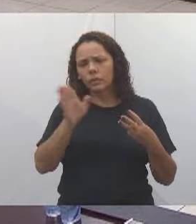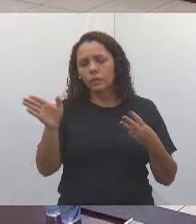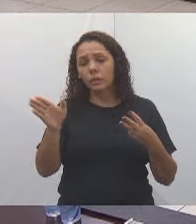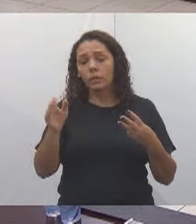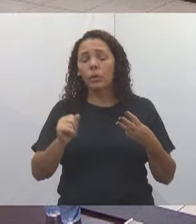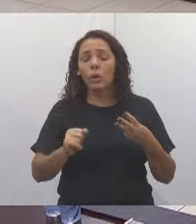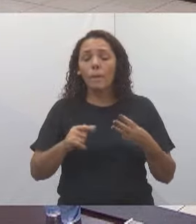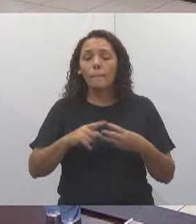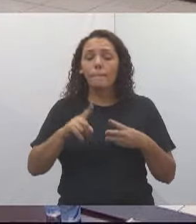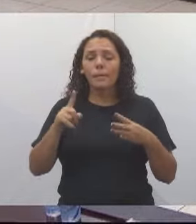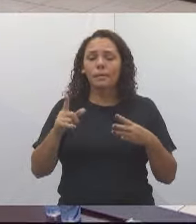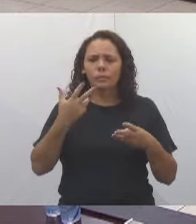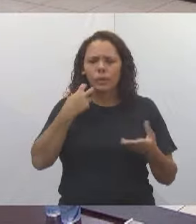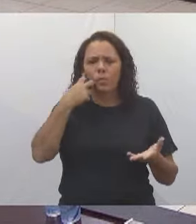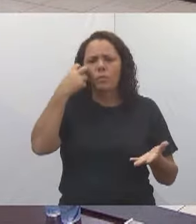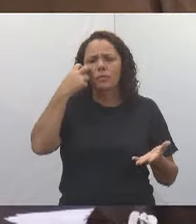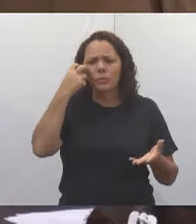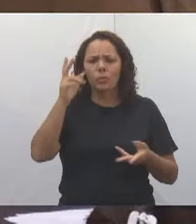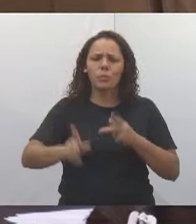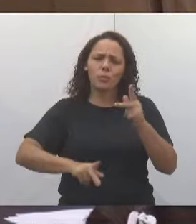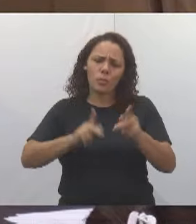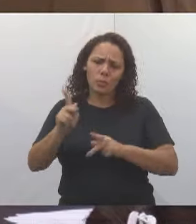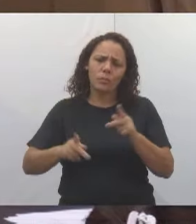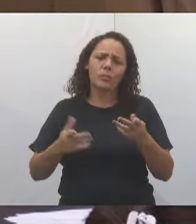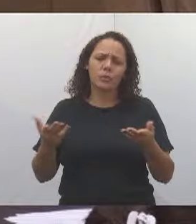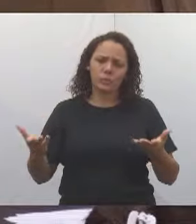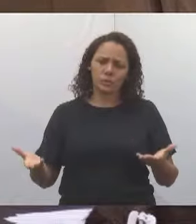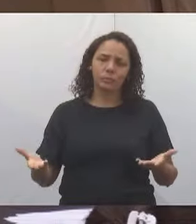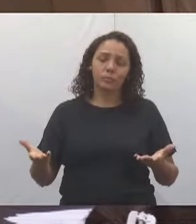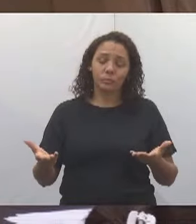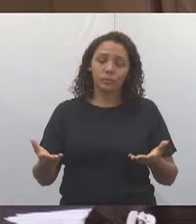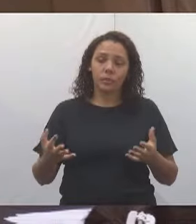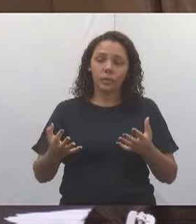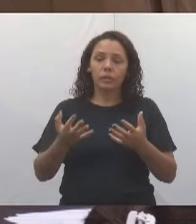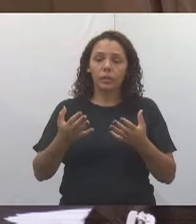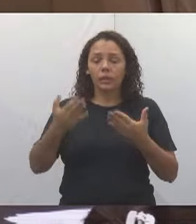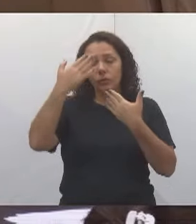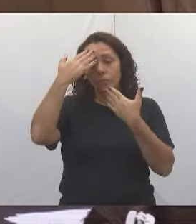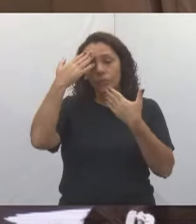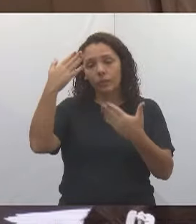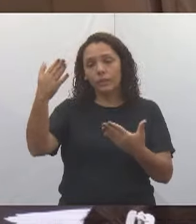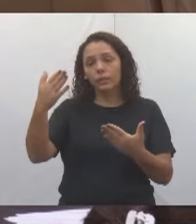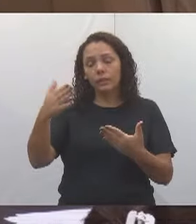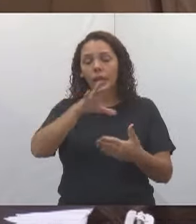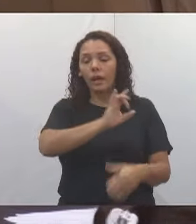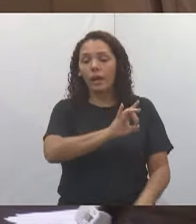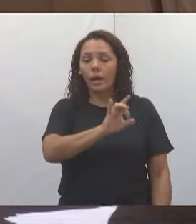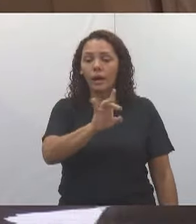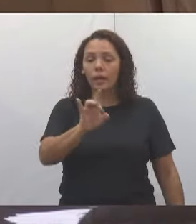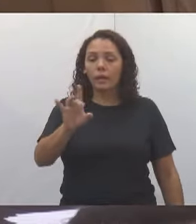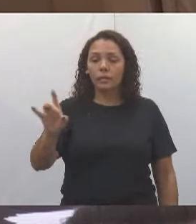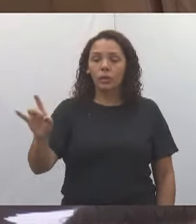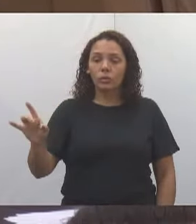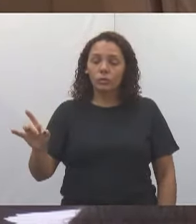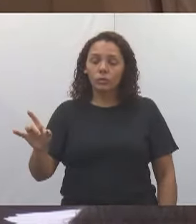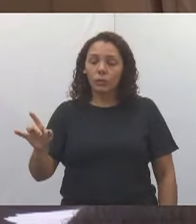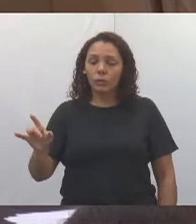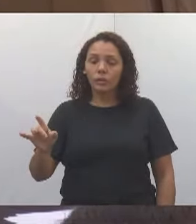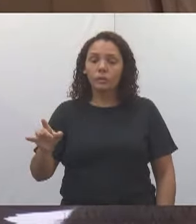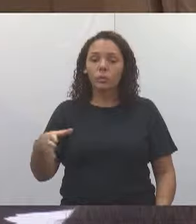mas assim, é vergonhoso, população, um negócio desse. E quero agradecer a cada vocês, servidores da saúde,